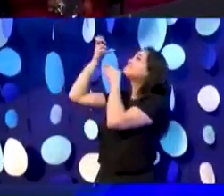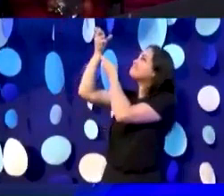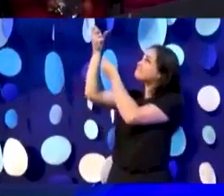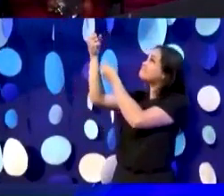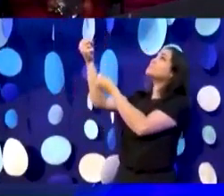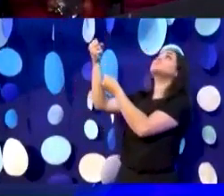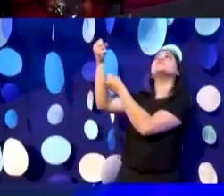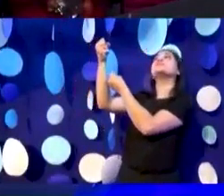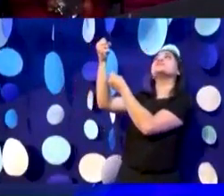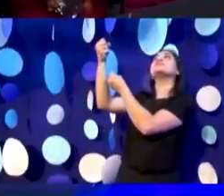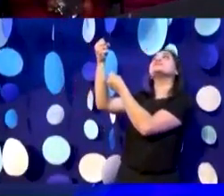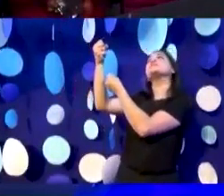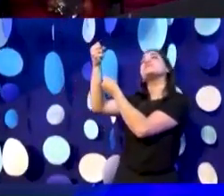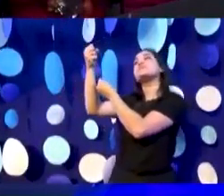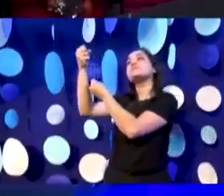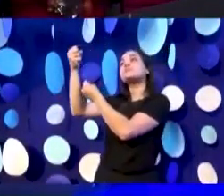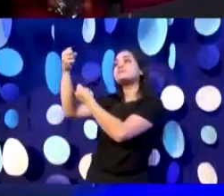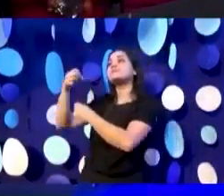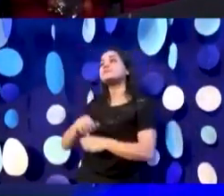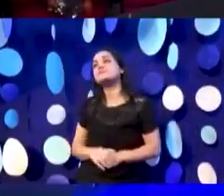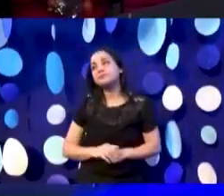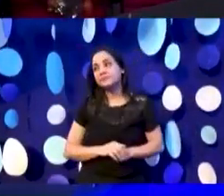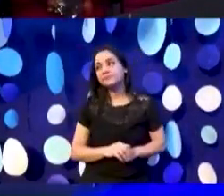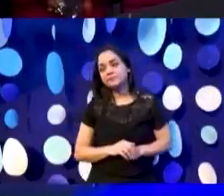creio em ti.